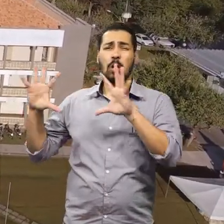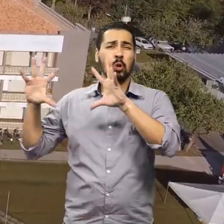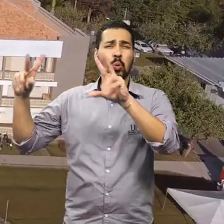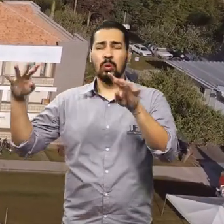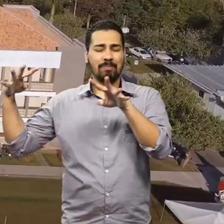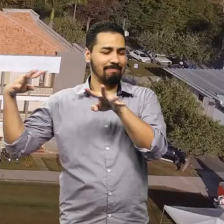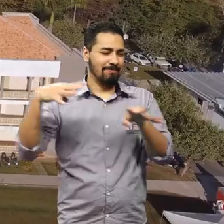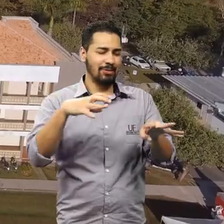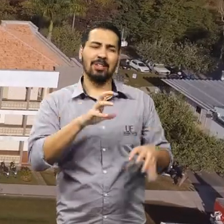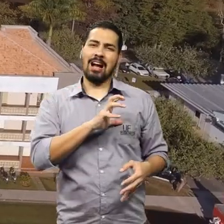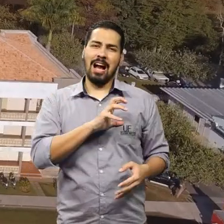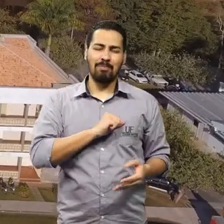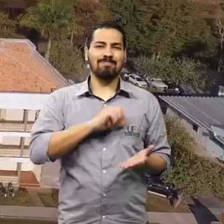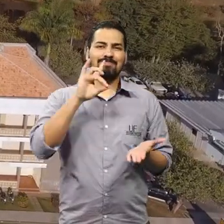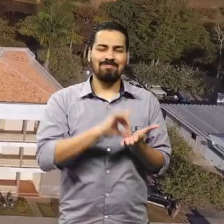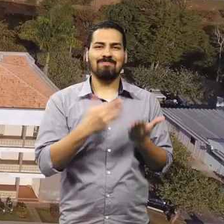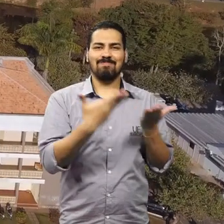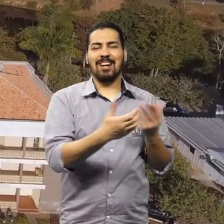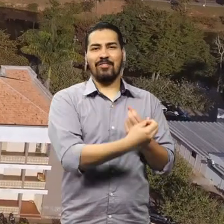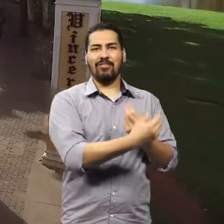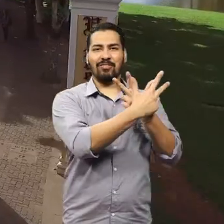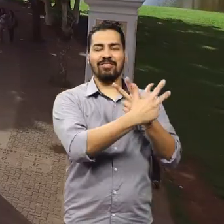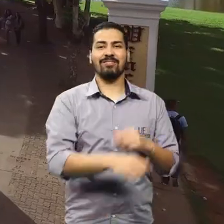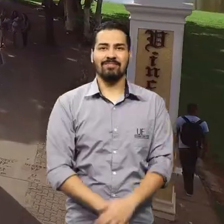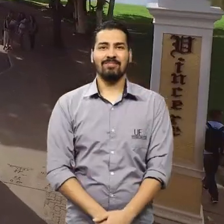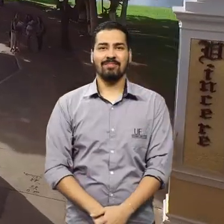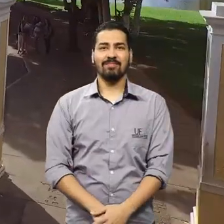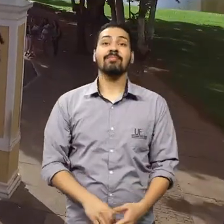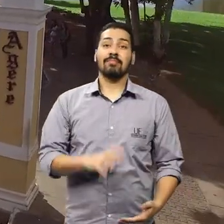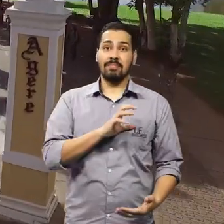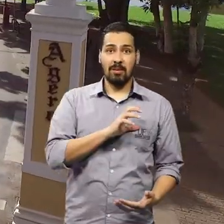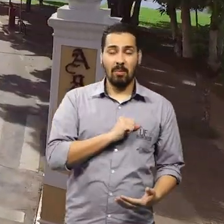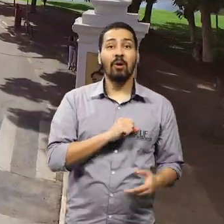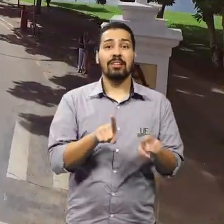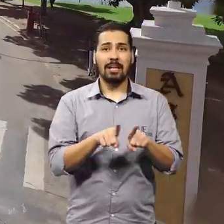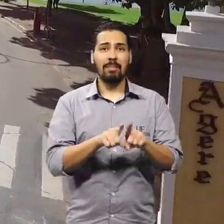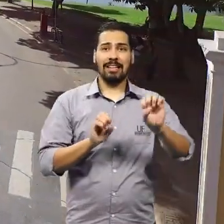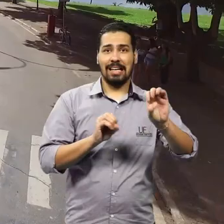tanto amor que precisa de muitos milhares de corações para carregá-lo mundo afora.